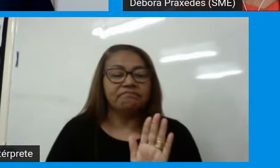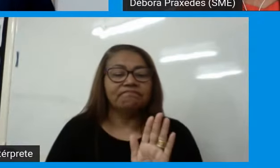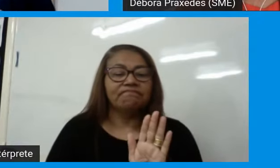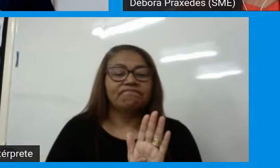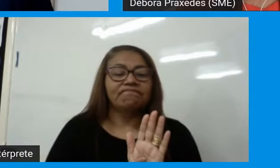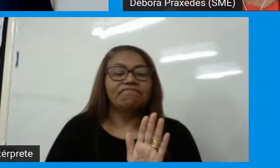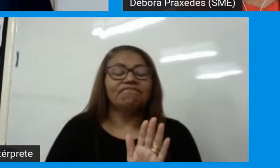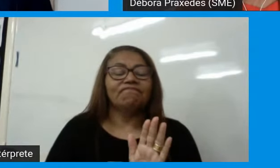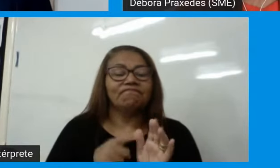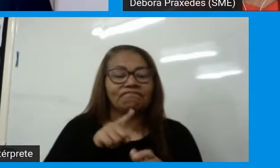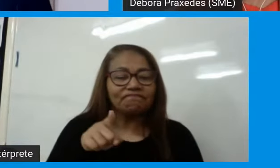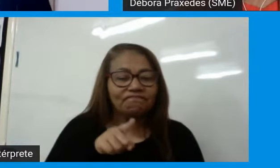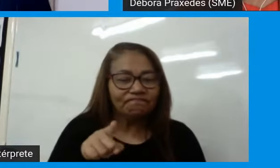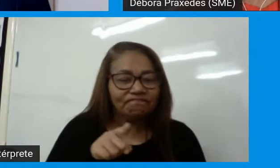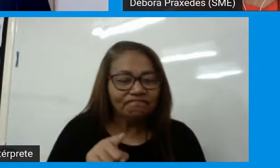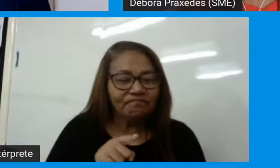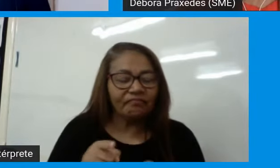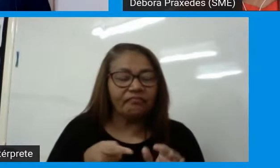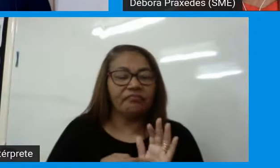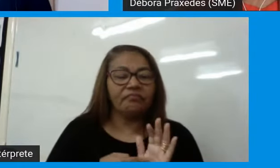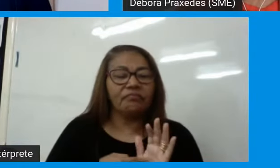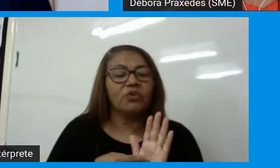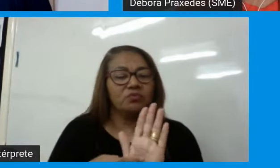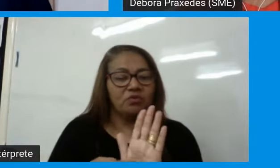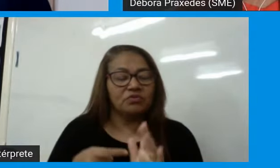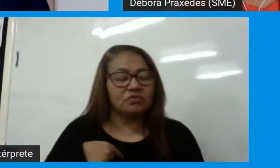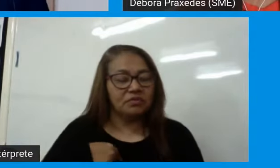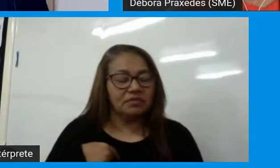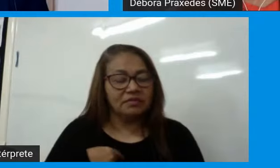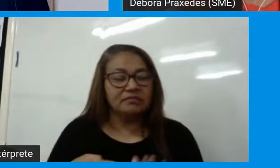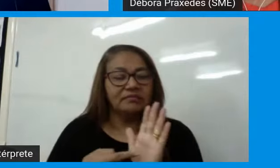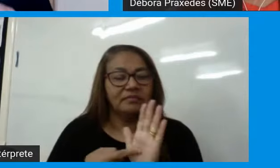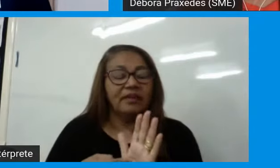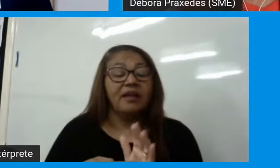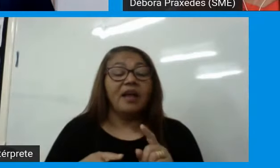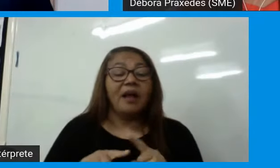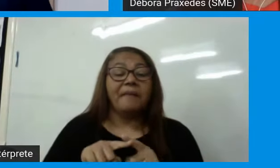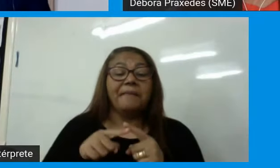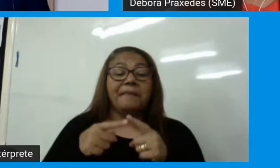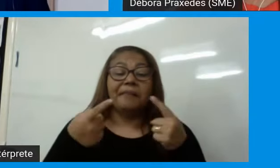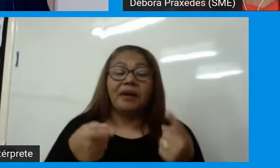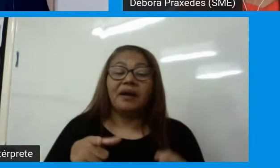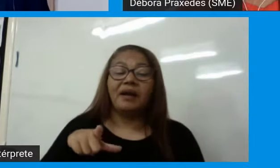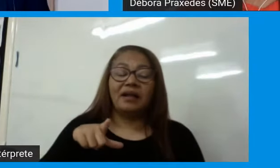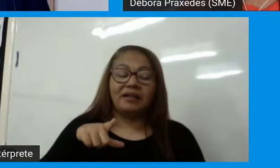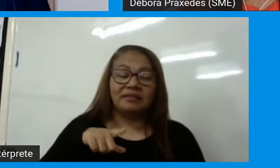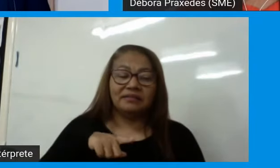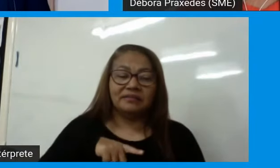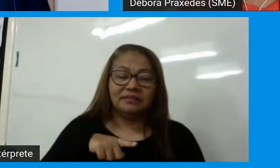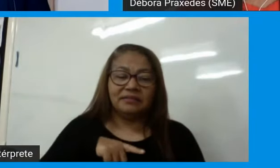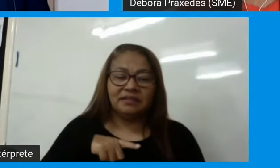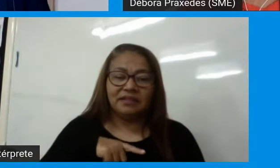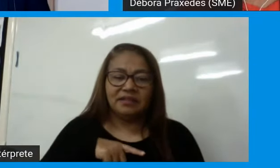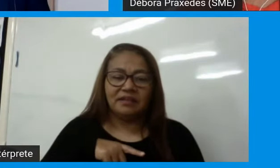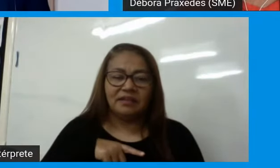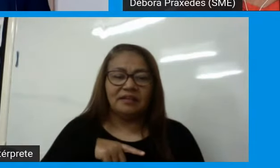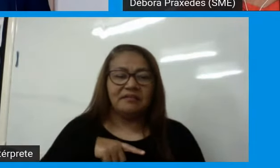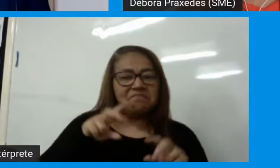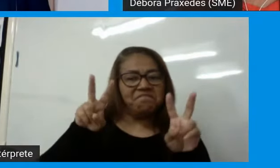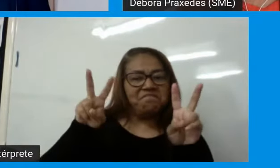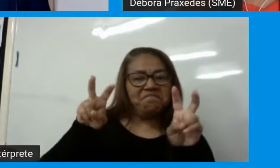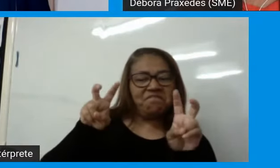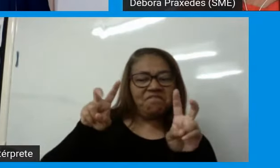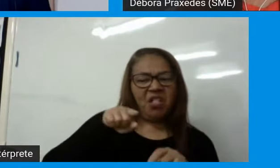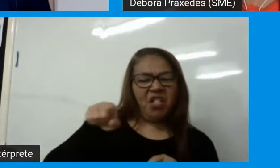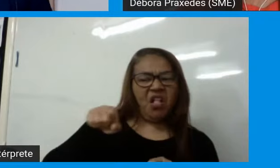junção. Para mim, não existe uma ferramenta ideal, mas existem ferramentas que ajudam muito essa parte do ensino, né,